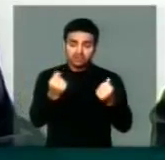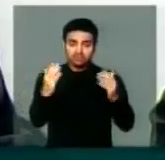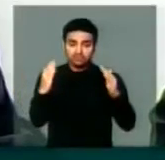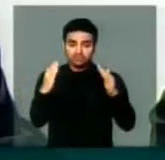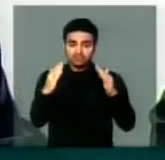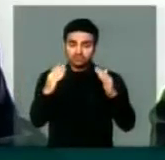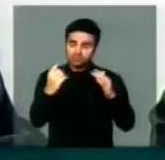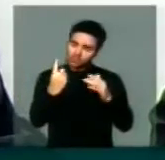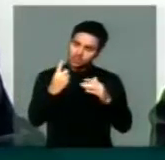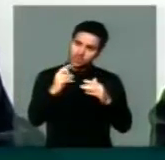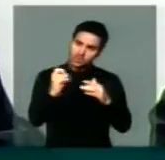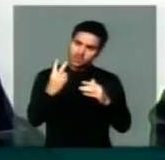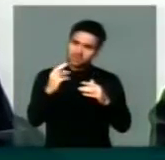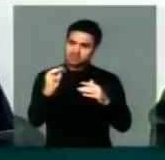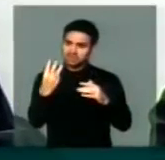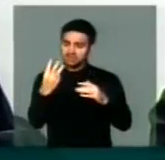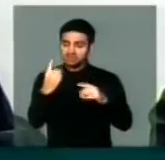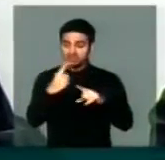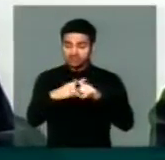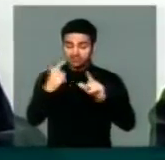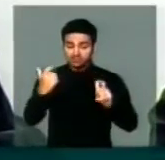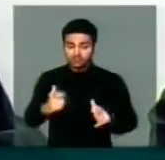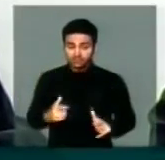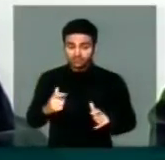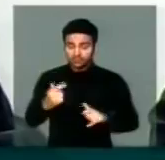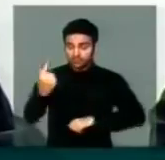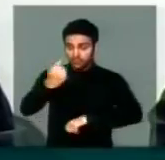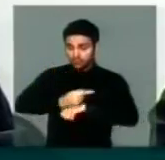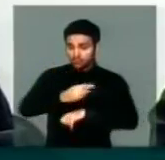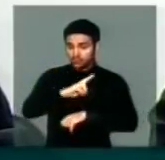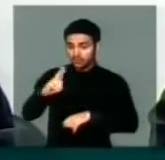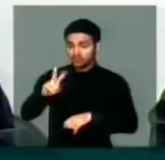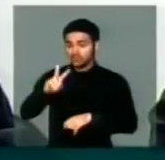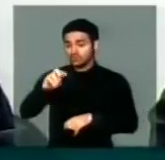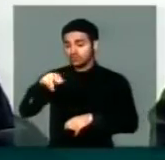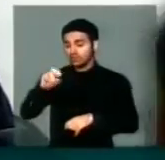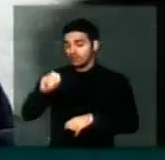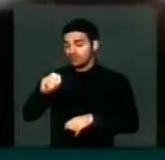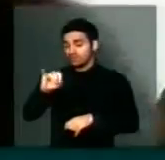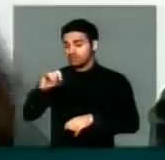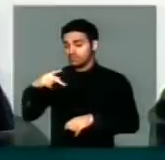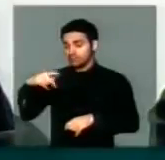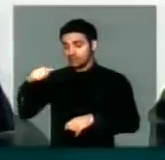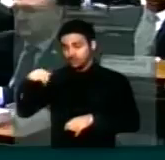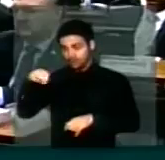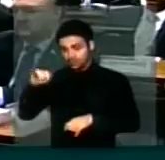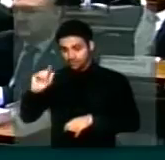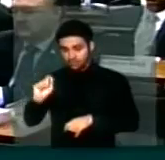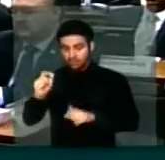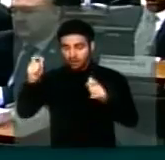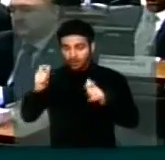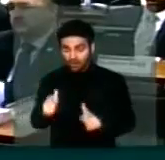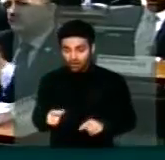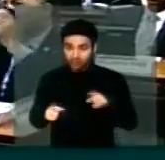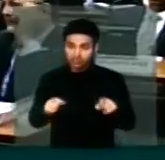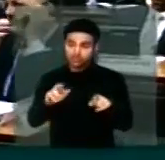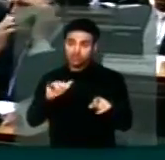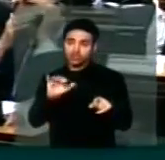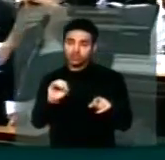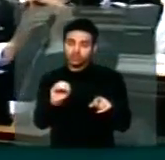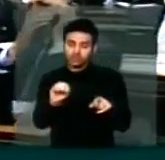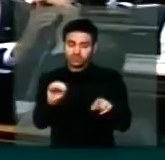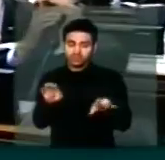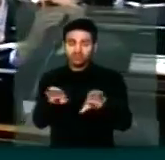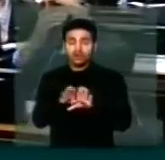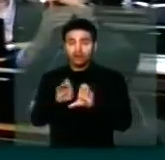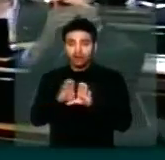casa, umas 2 ou 3 vezes, para uma casa no condomínio que acho que se chama Nova Ipanema, localizado na Barra da Tijuca, em frente ao Barra Shopping, em uma casa amarela